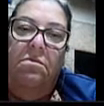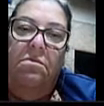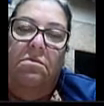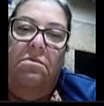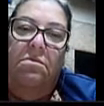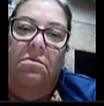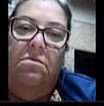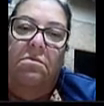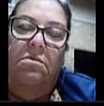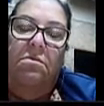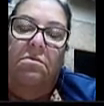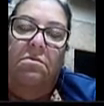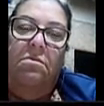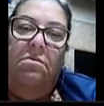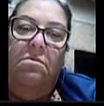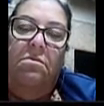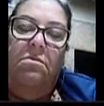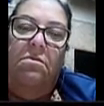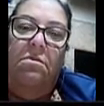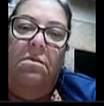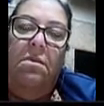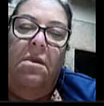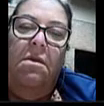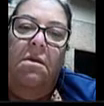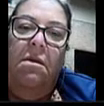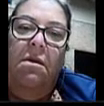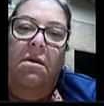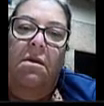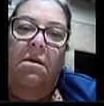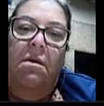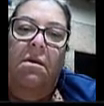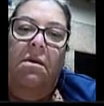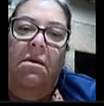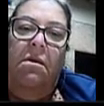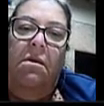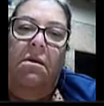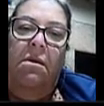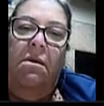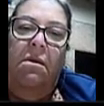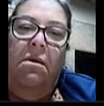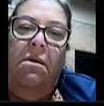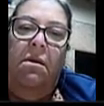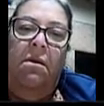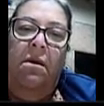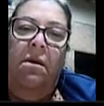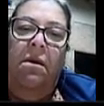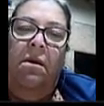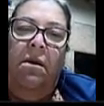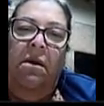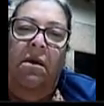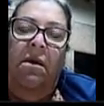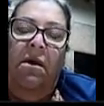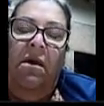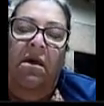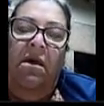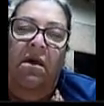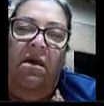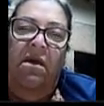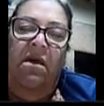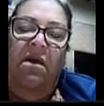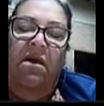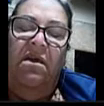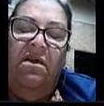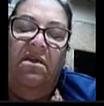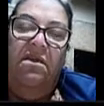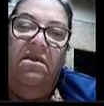sentirem burras, porque como elas são inteligentes, elas percebem que os amigos estão dando conta de fazer e ela não está. Diferente, por exemplo, de uma